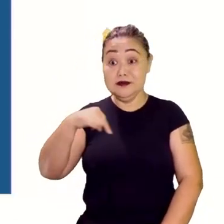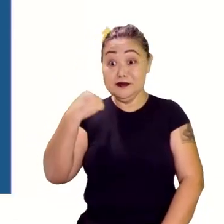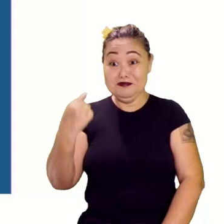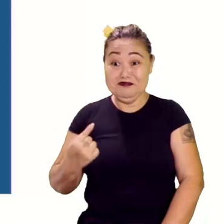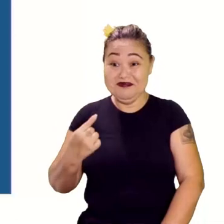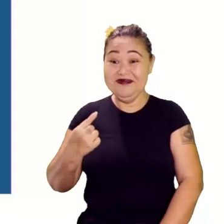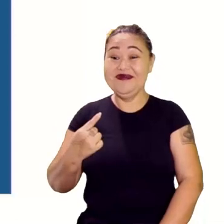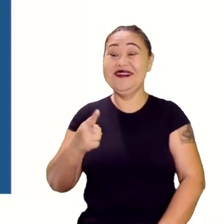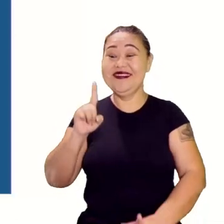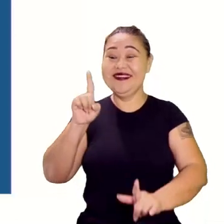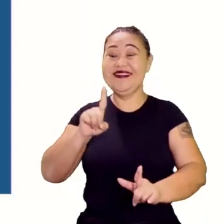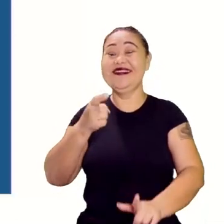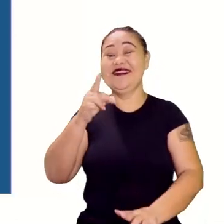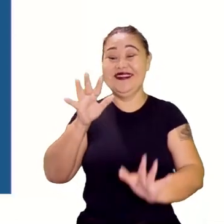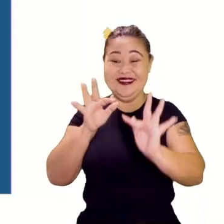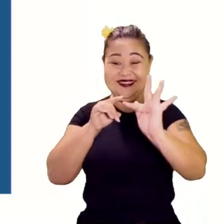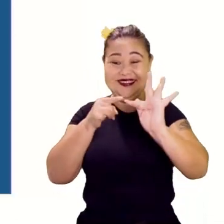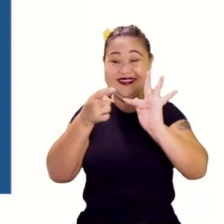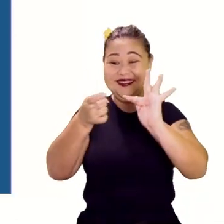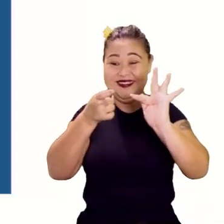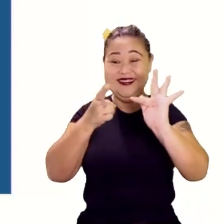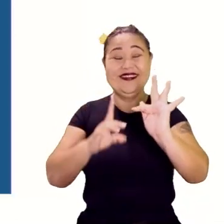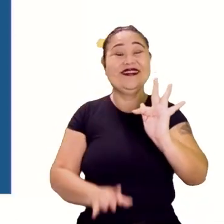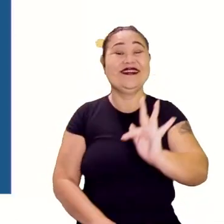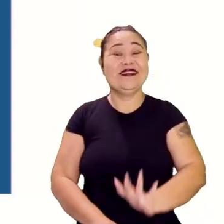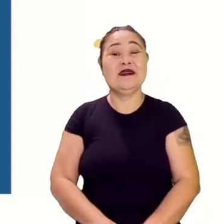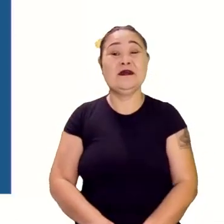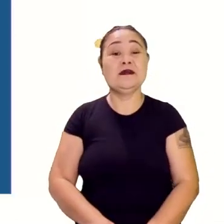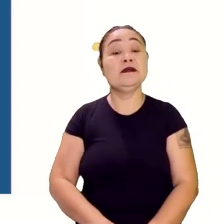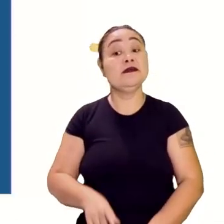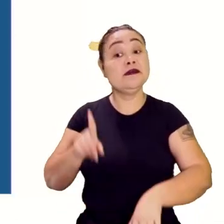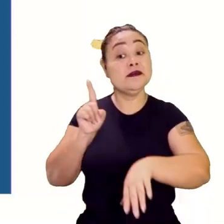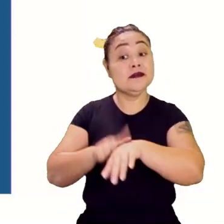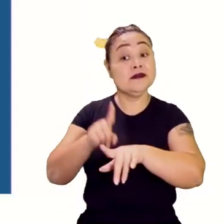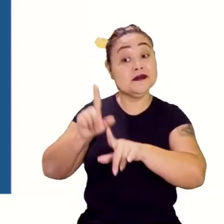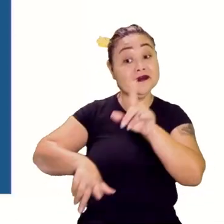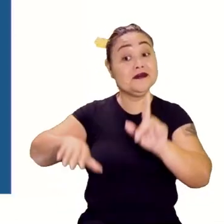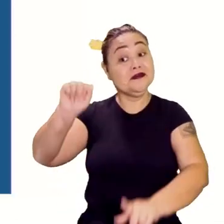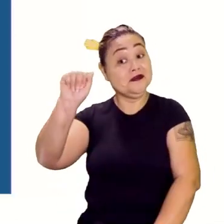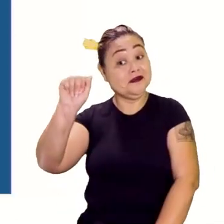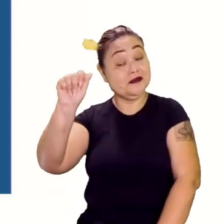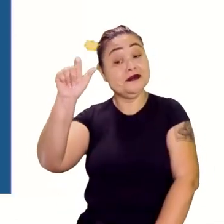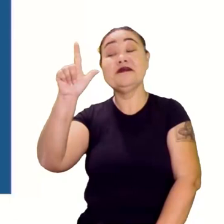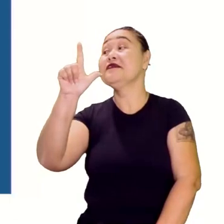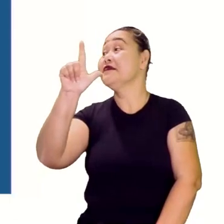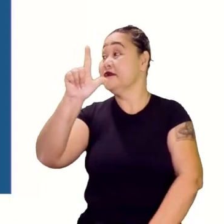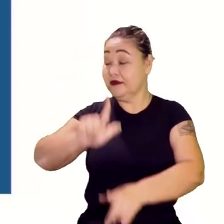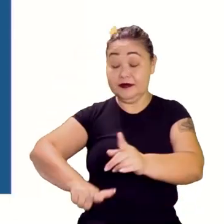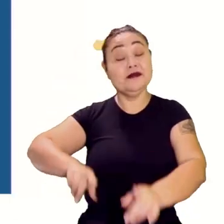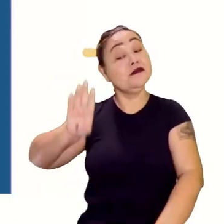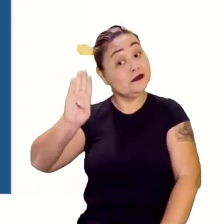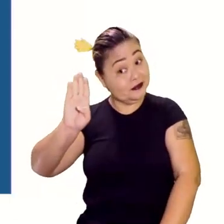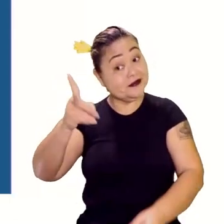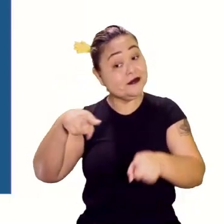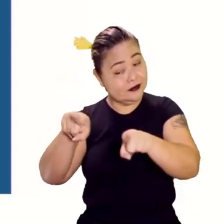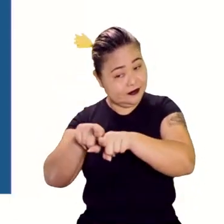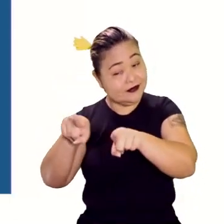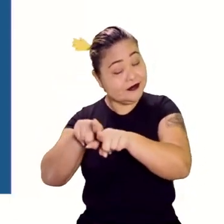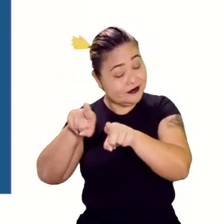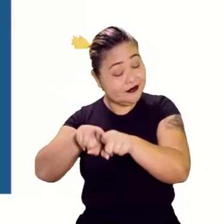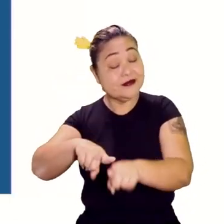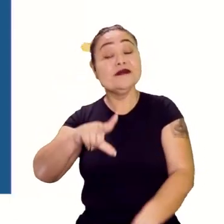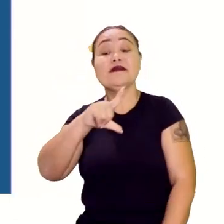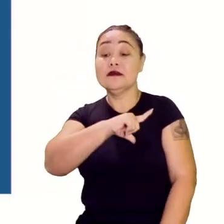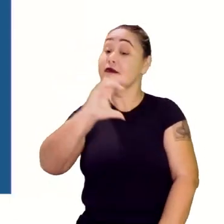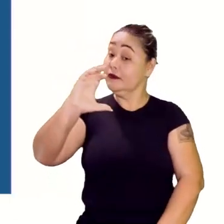não, o nosso F de X. O F de X. Temos a letra A? Temos. A letra B também. Temos a letra